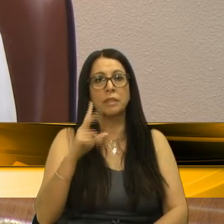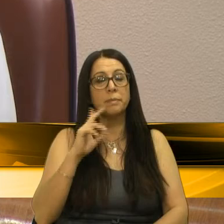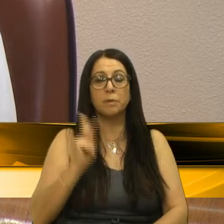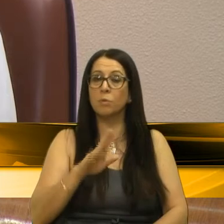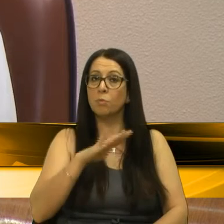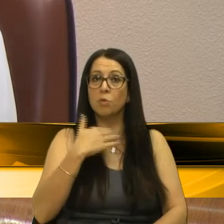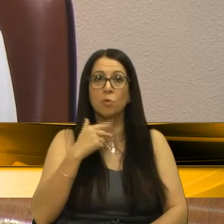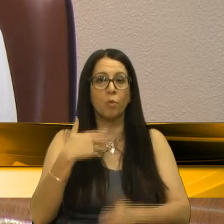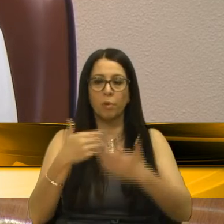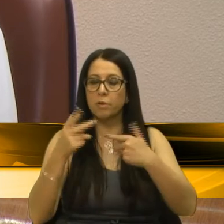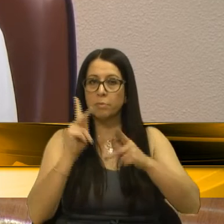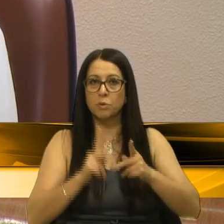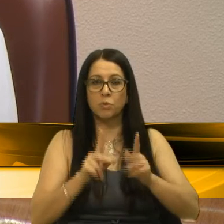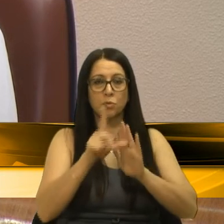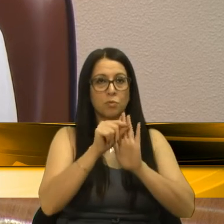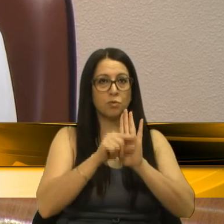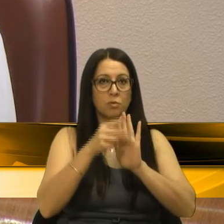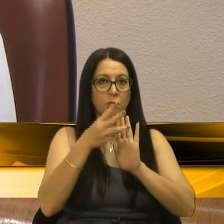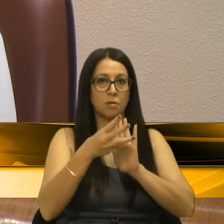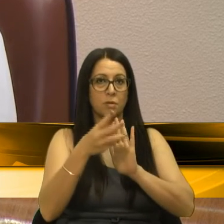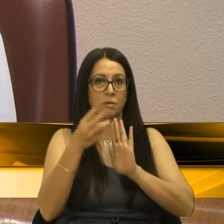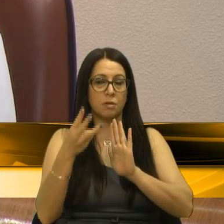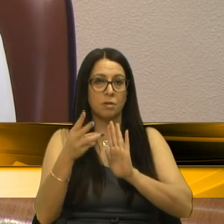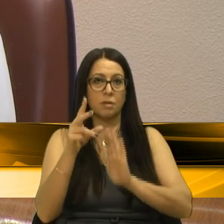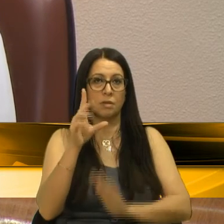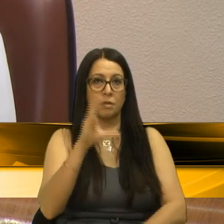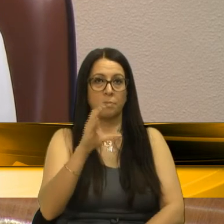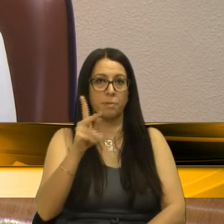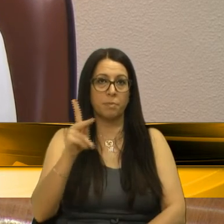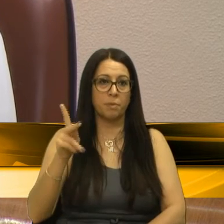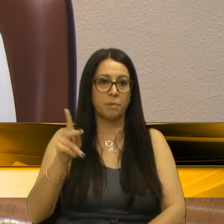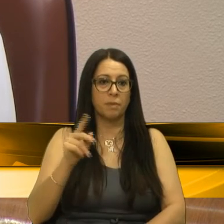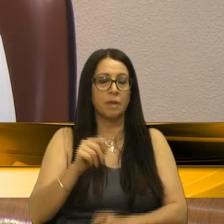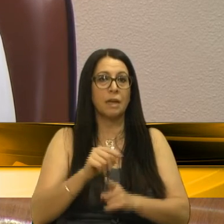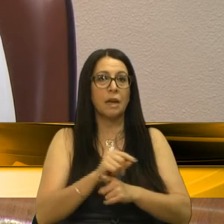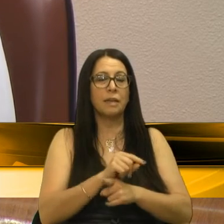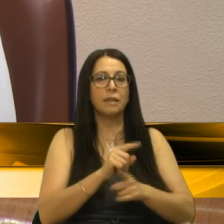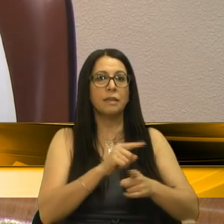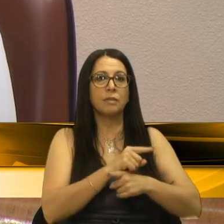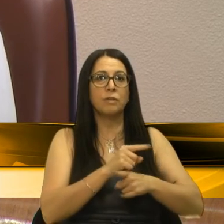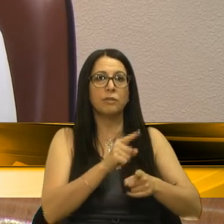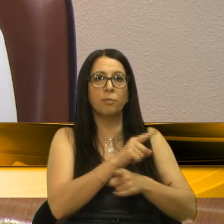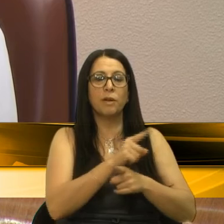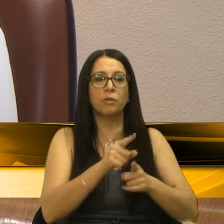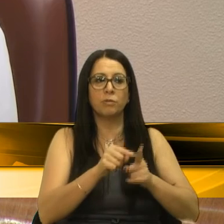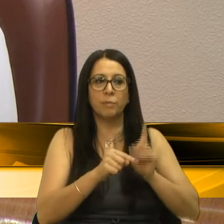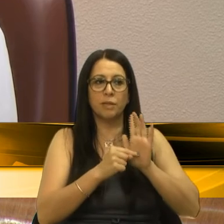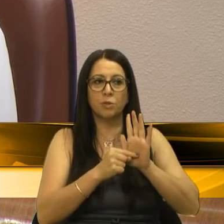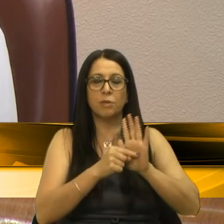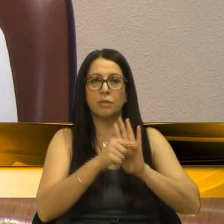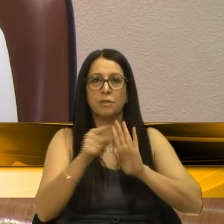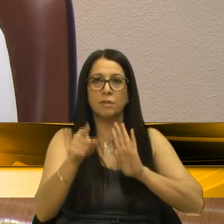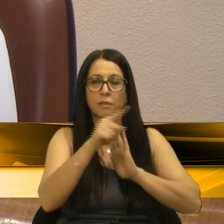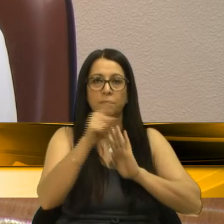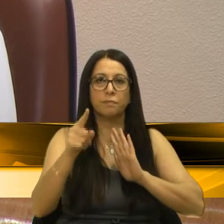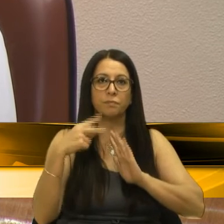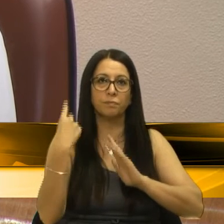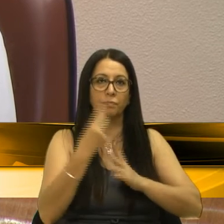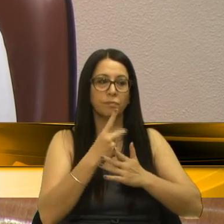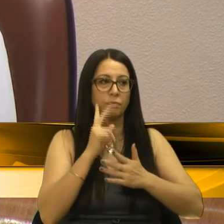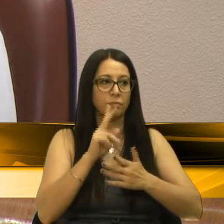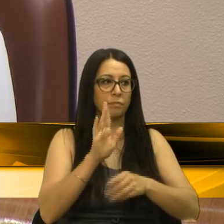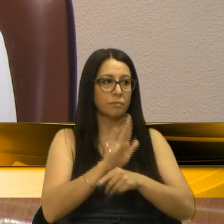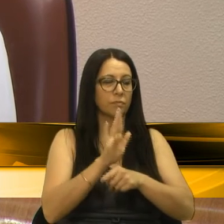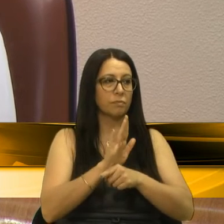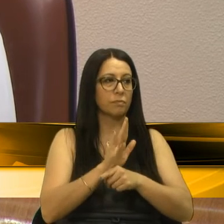pessoas referidas no artigo 31 do CPP, cônjuge, ascendente, descendente ou irmão. Apesar de existirem posições diversas, a função do assistente